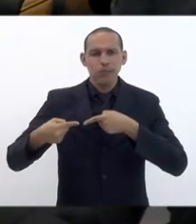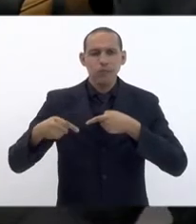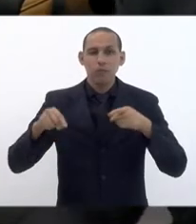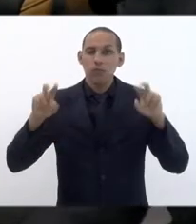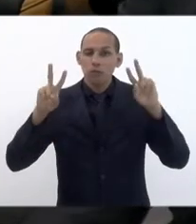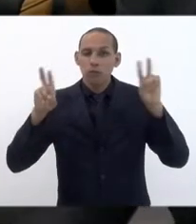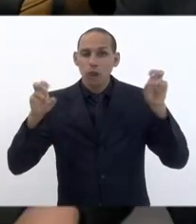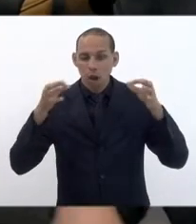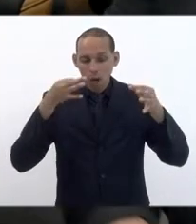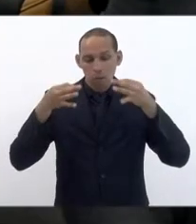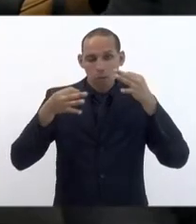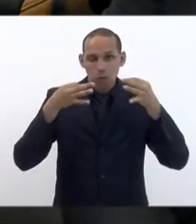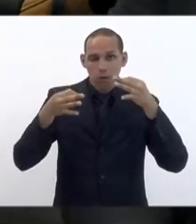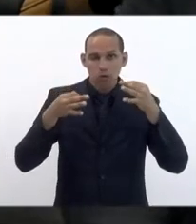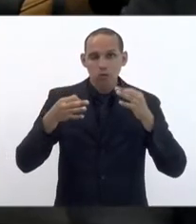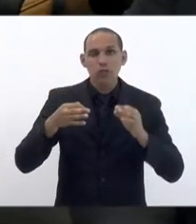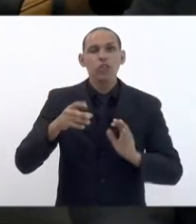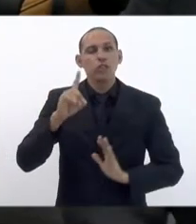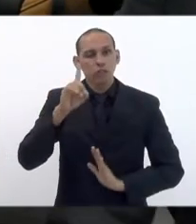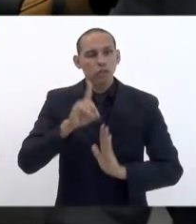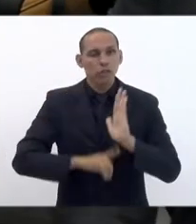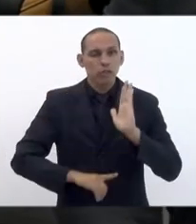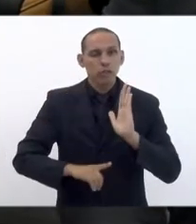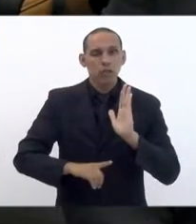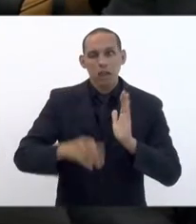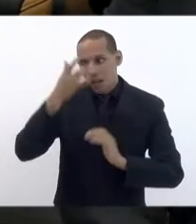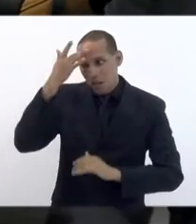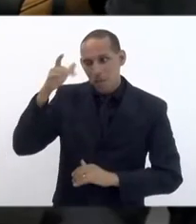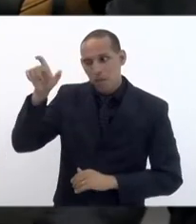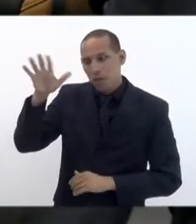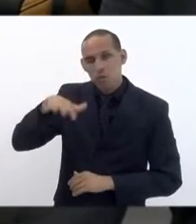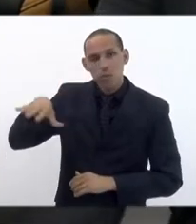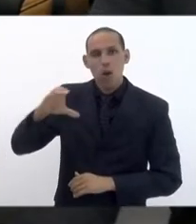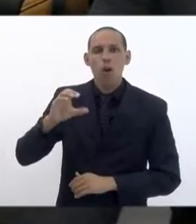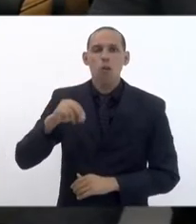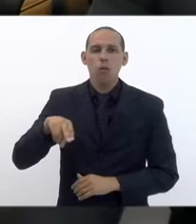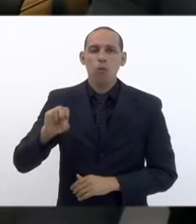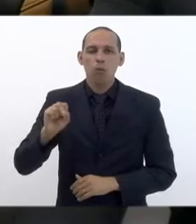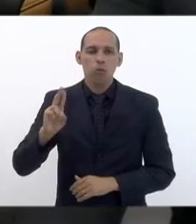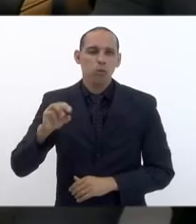o ponto de vista do direito do consumidor, da regulação de âmbito federal, estadual.